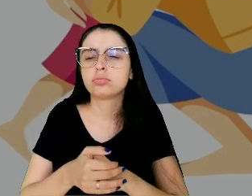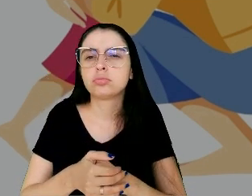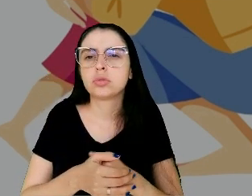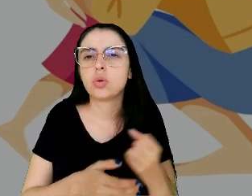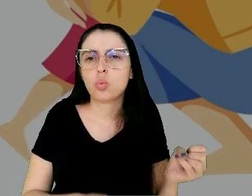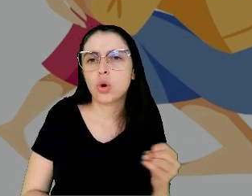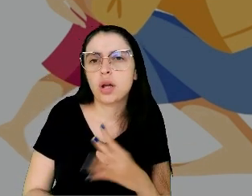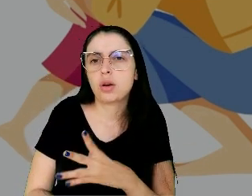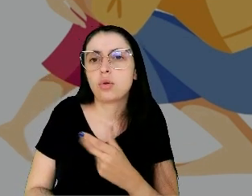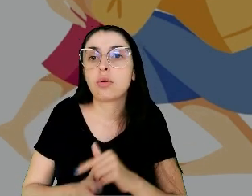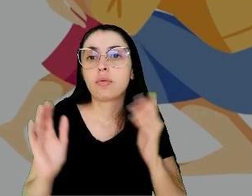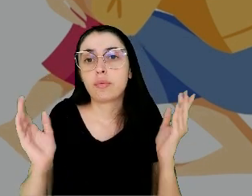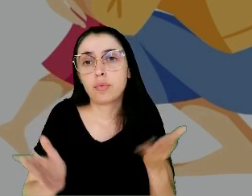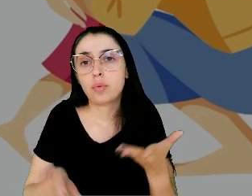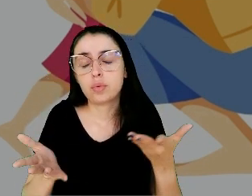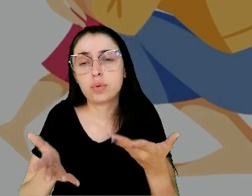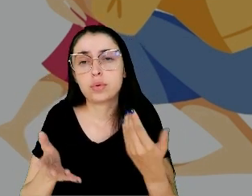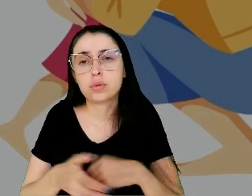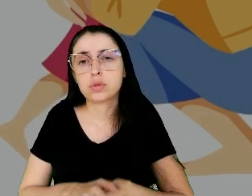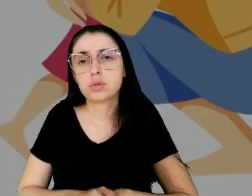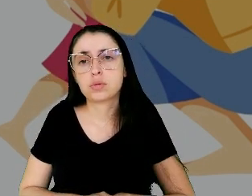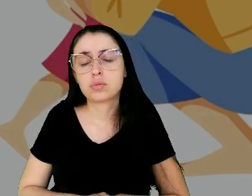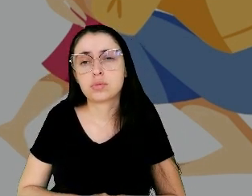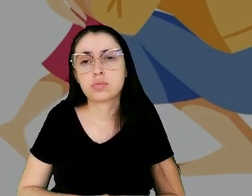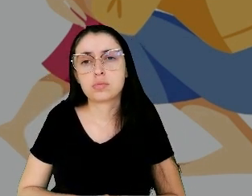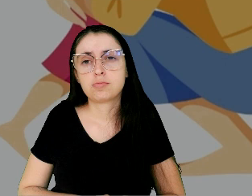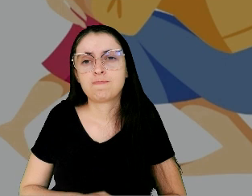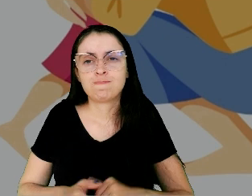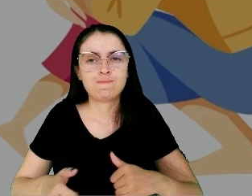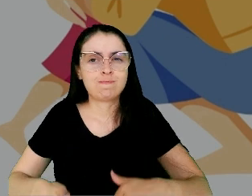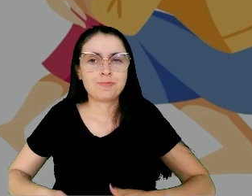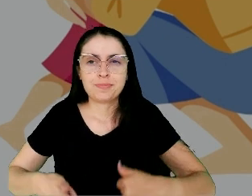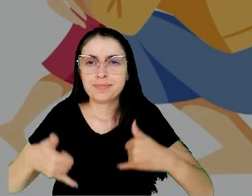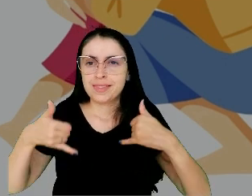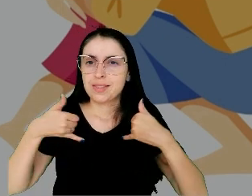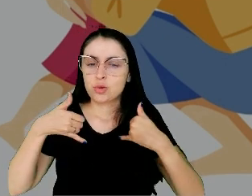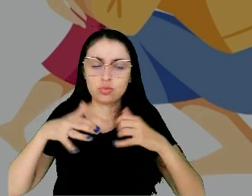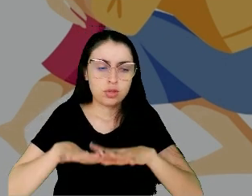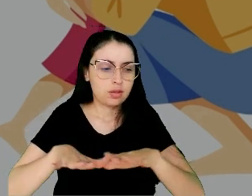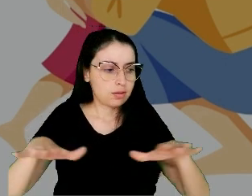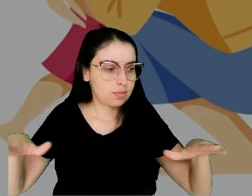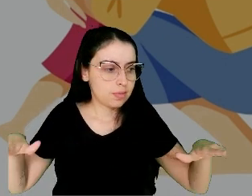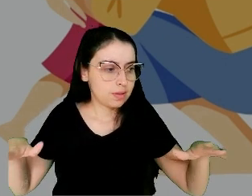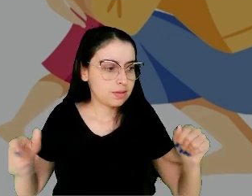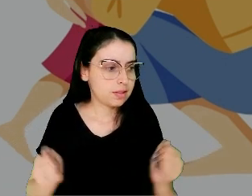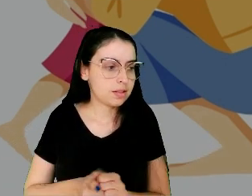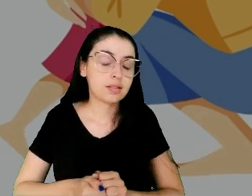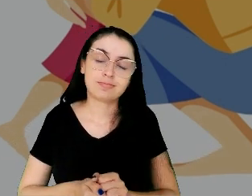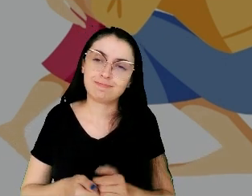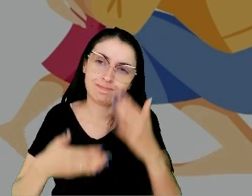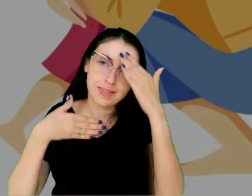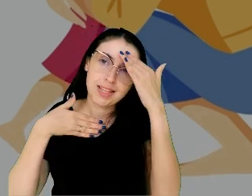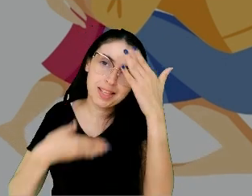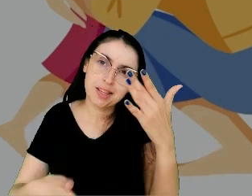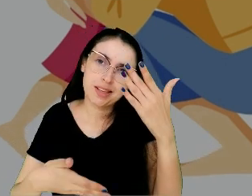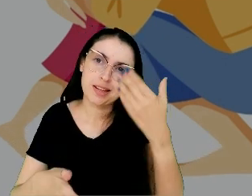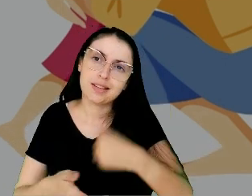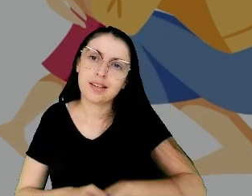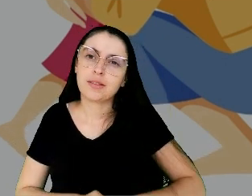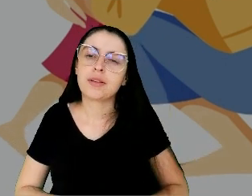lançamento hoje, com muita honra aqui nesse espaço e muito agradecida,